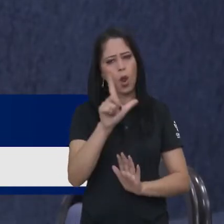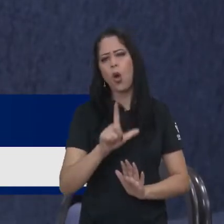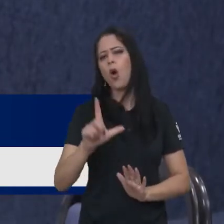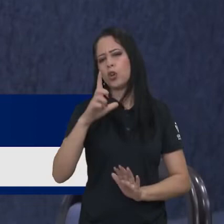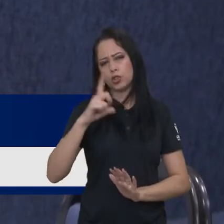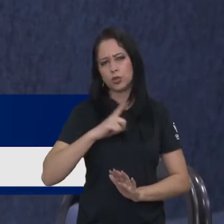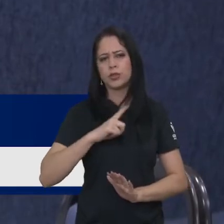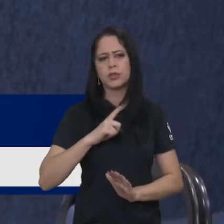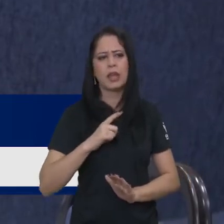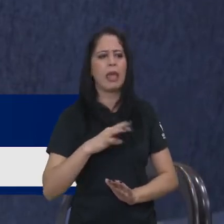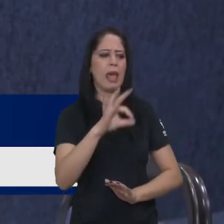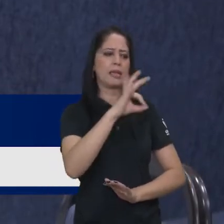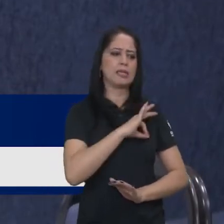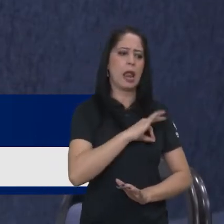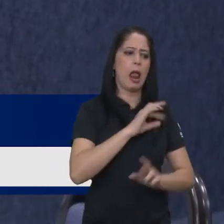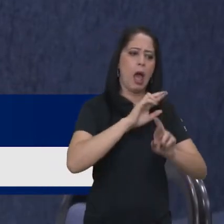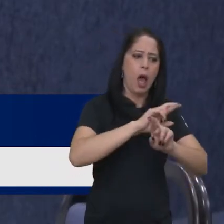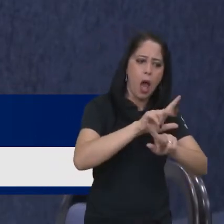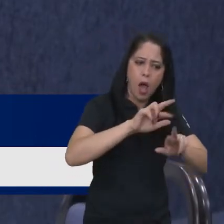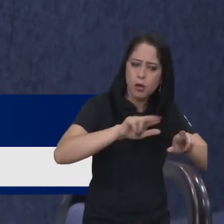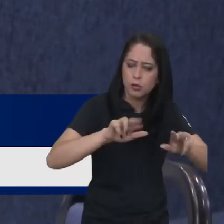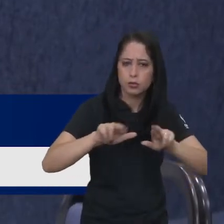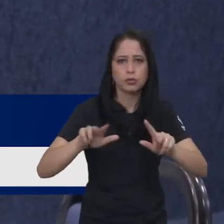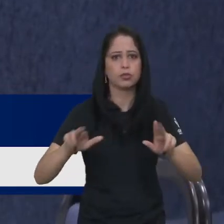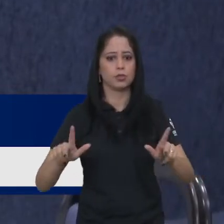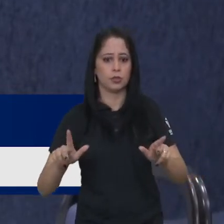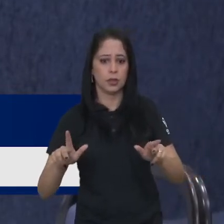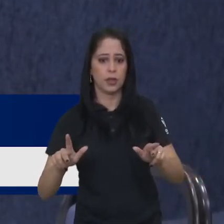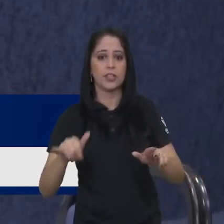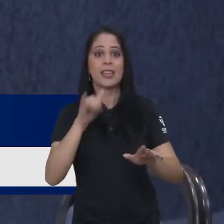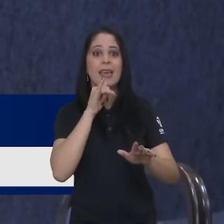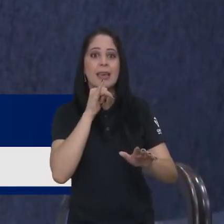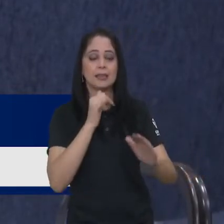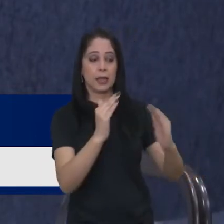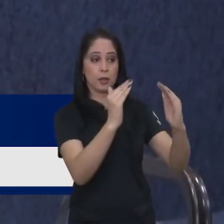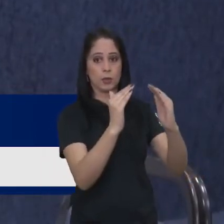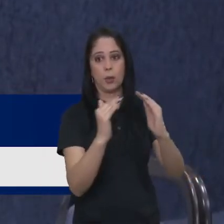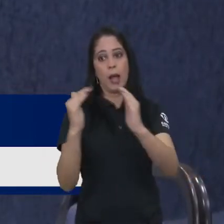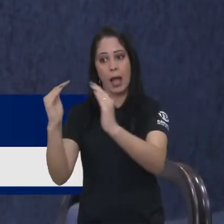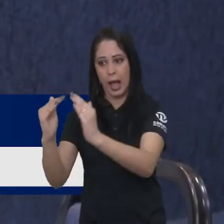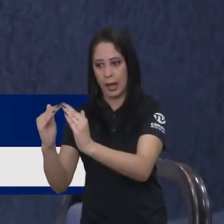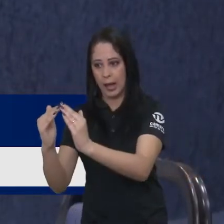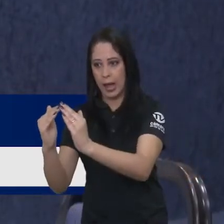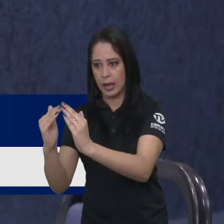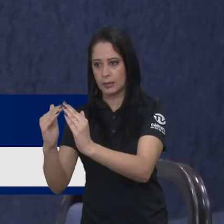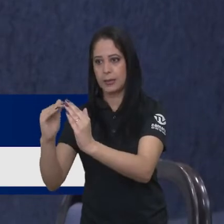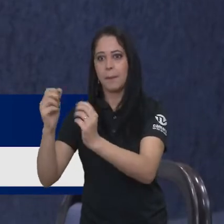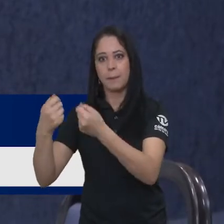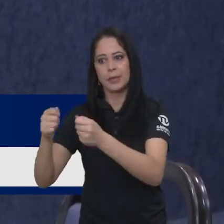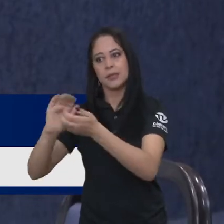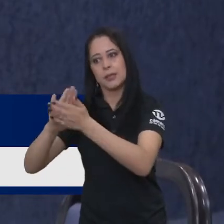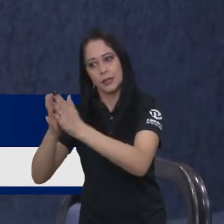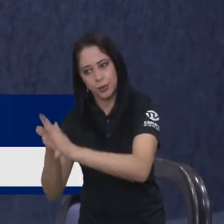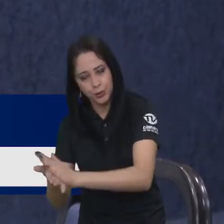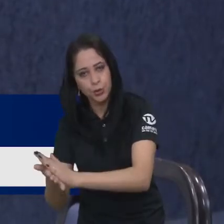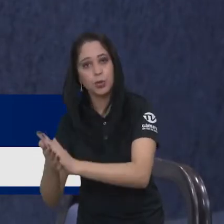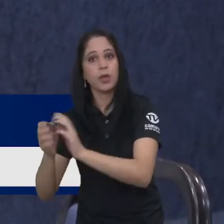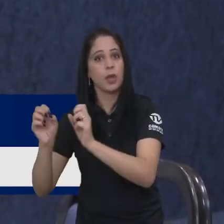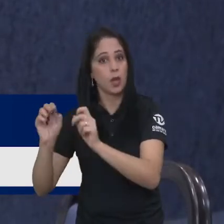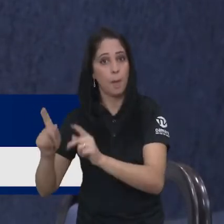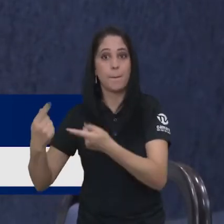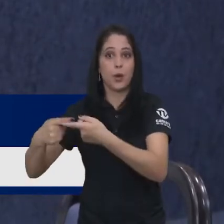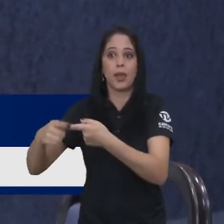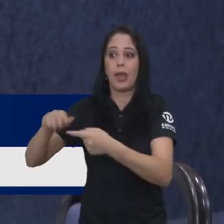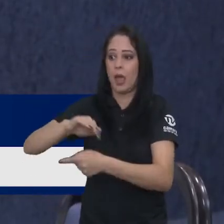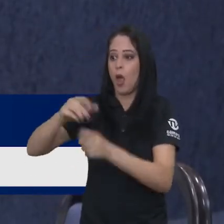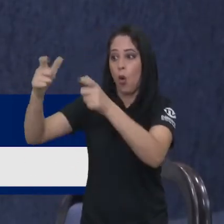os enquadramentos diferentes, a questão que o senhor colocou aí agora de uma casa que pode ser retirada ou não, do morador que vai ser retirado dependendo